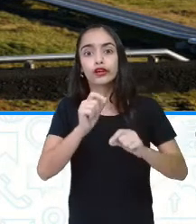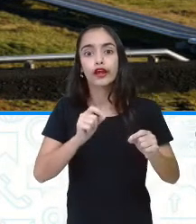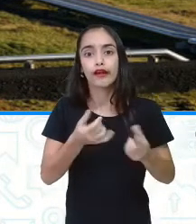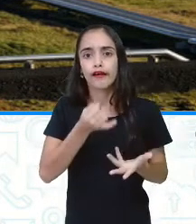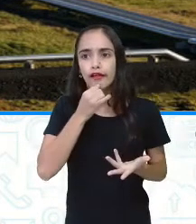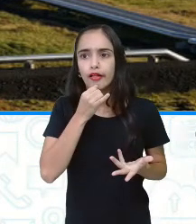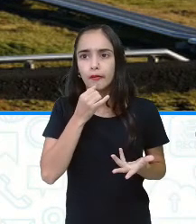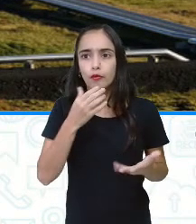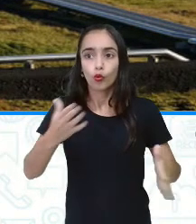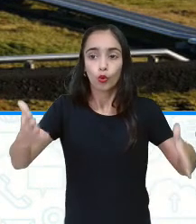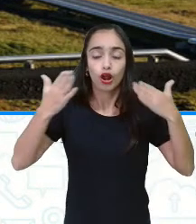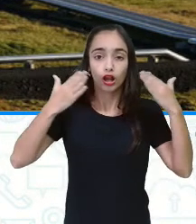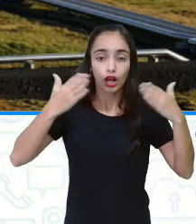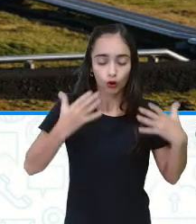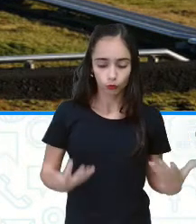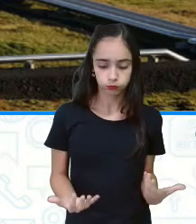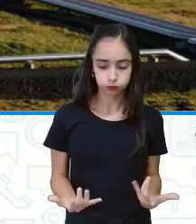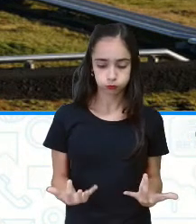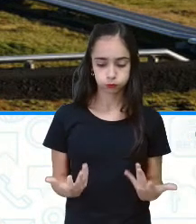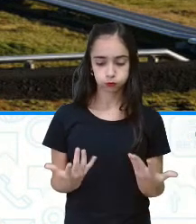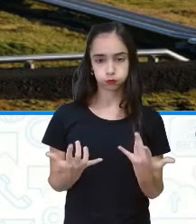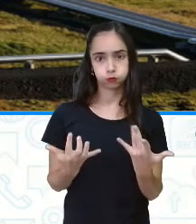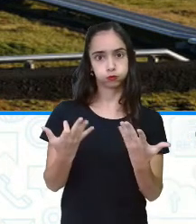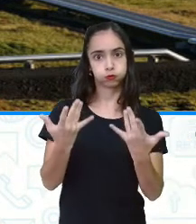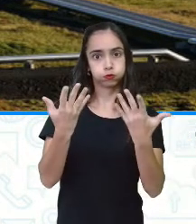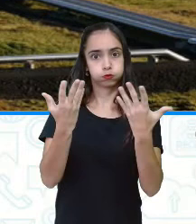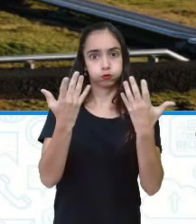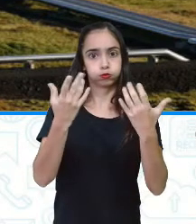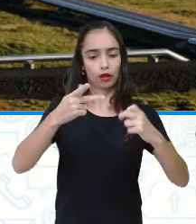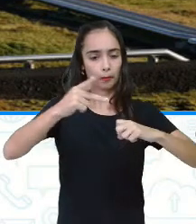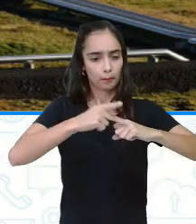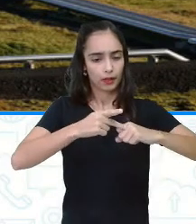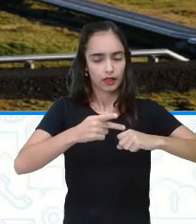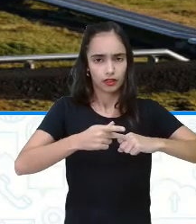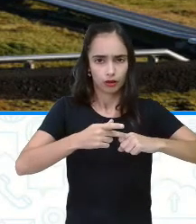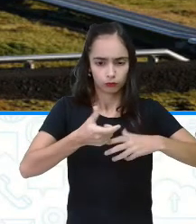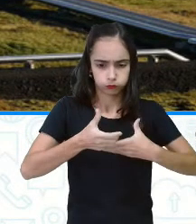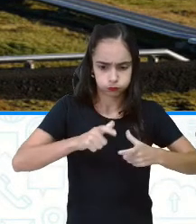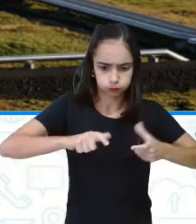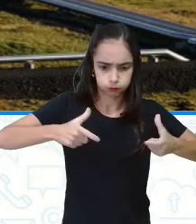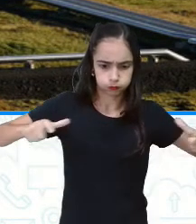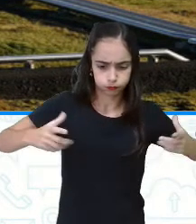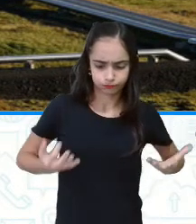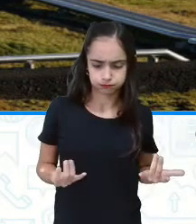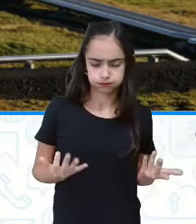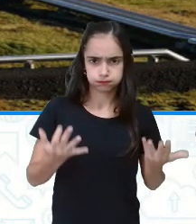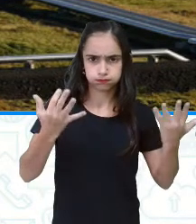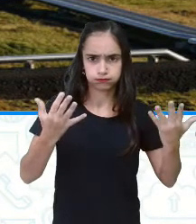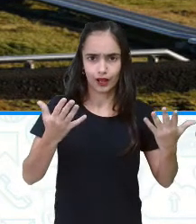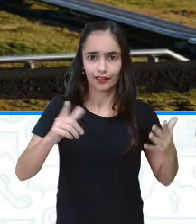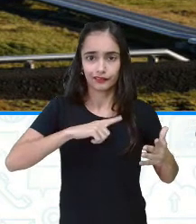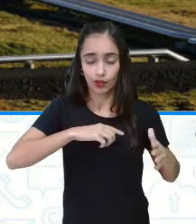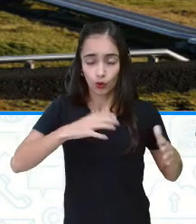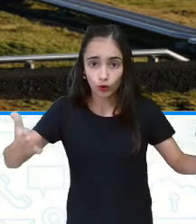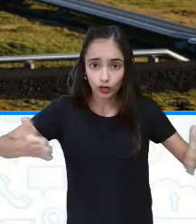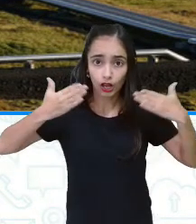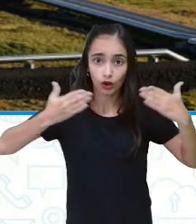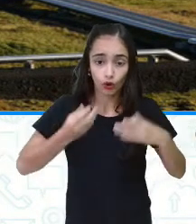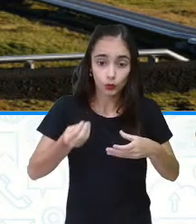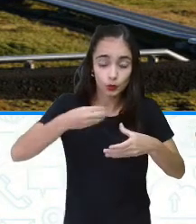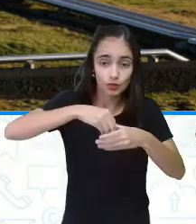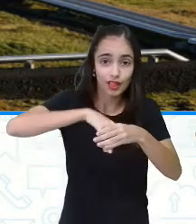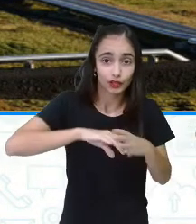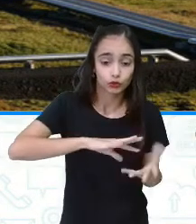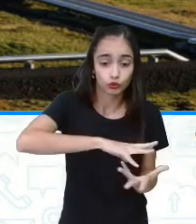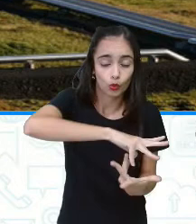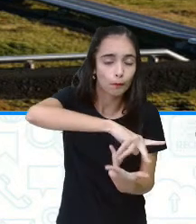do chão, lá do fundo, das rochas, enfim... O interior do planeta é o calor que existe no interior do planeta.